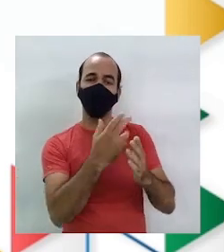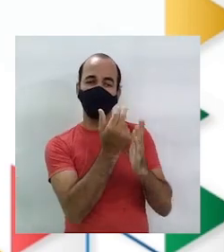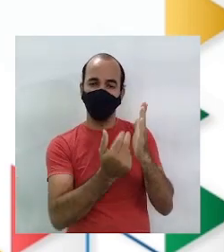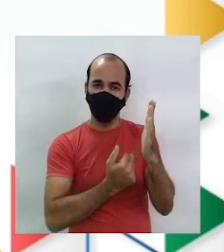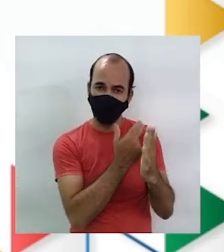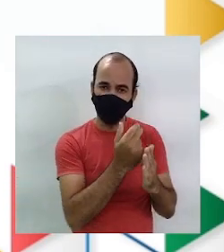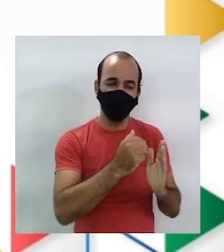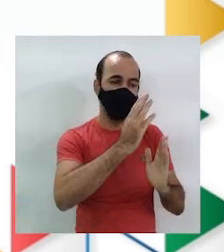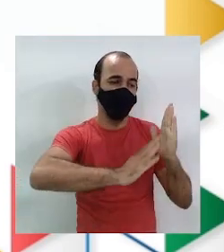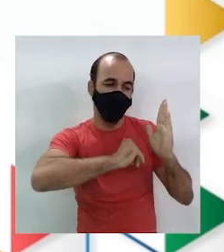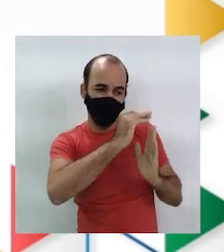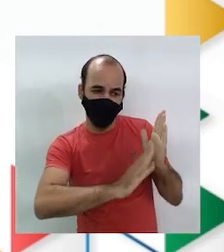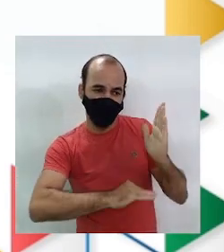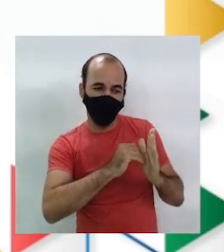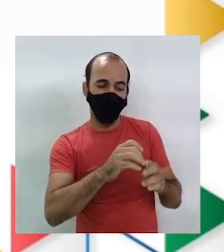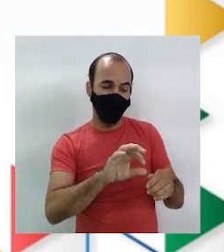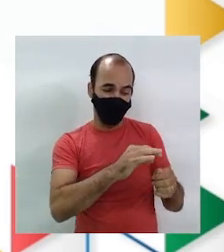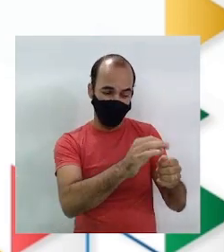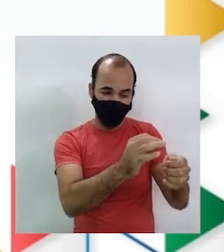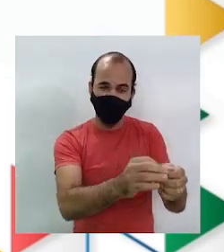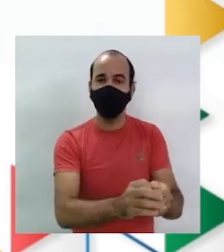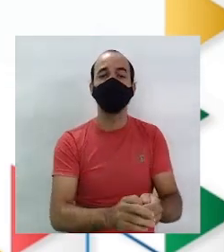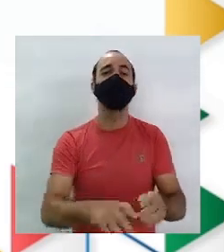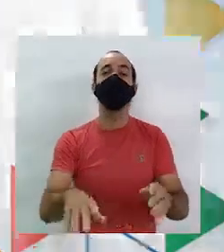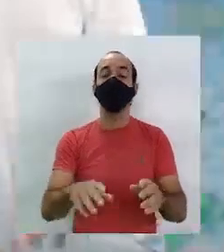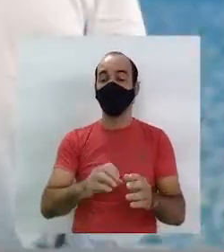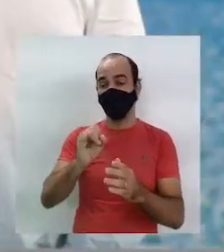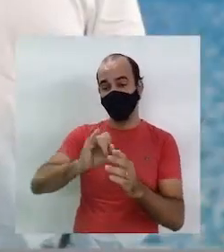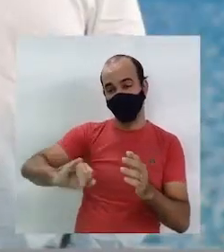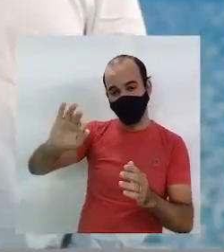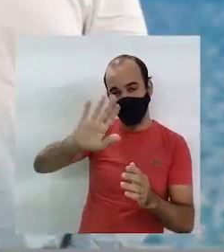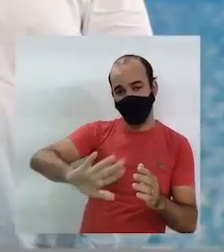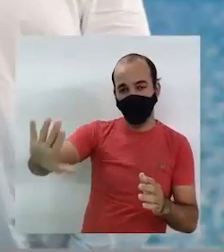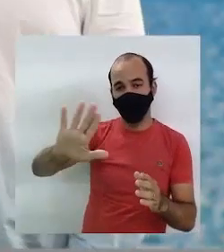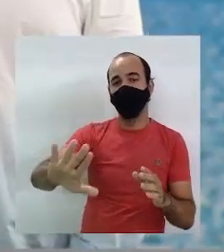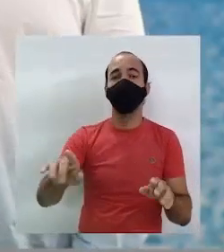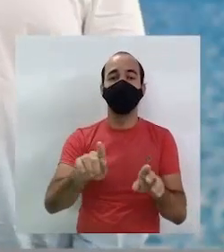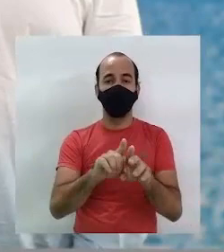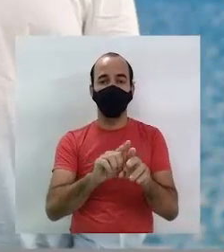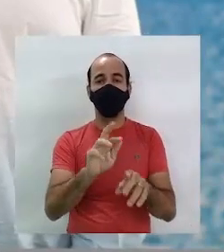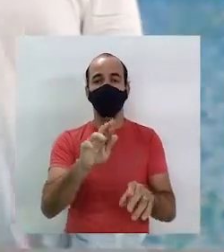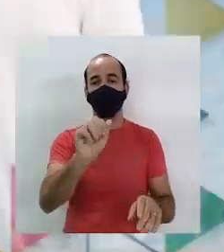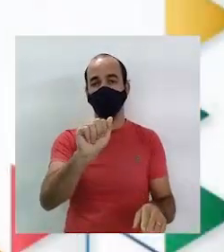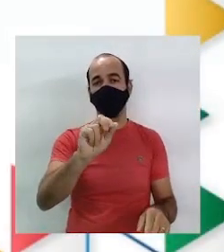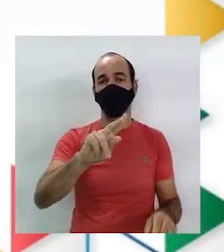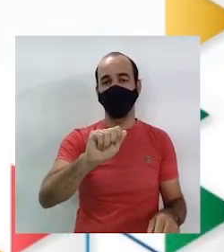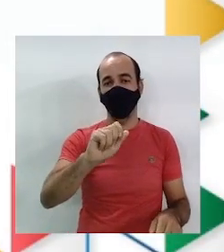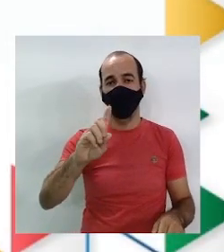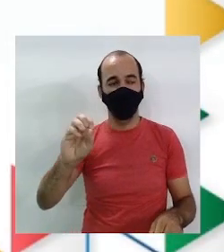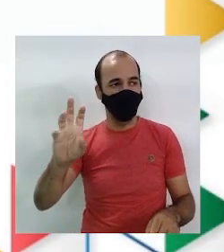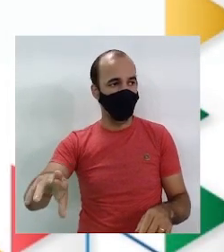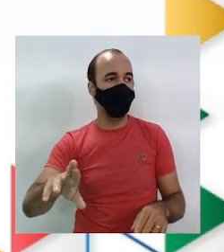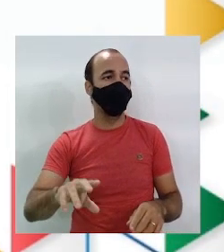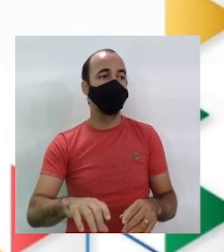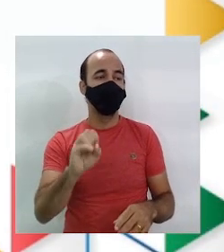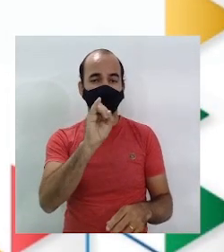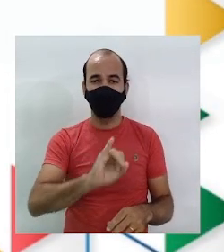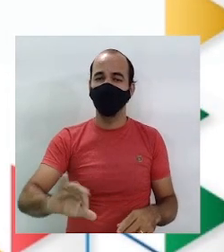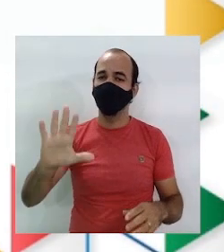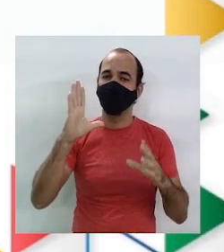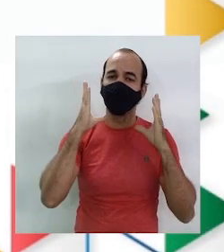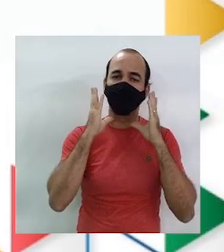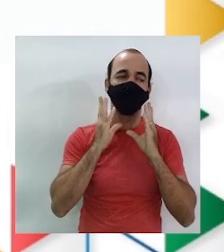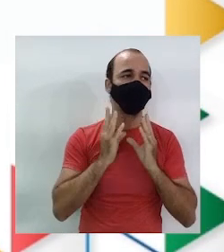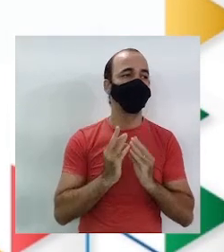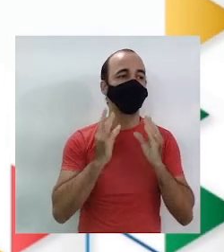pintor, tapeceiro, ilustrador e gravador. E aí tem uma imagem do artista Francisco Brenan.